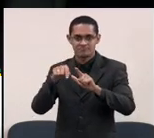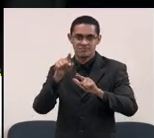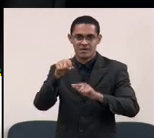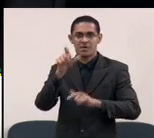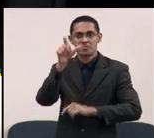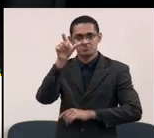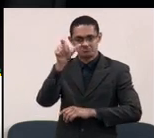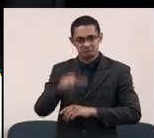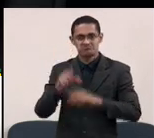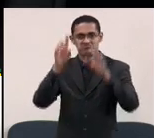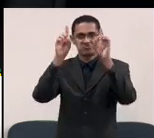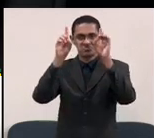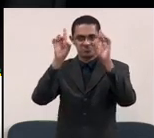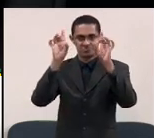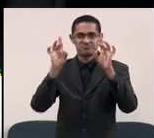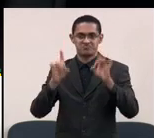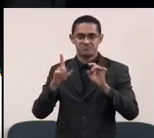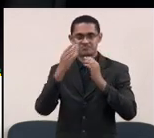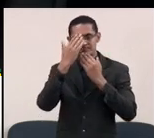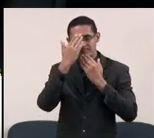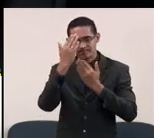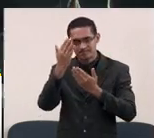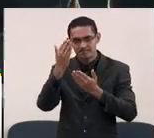merecida ao nosso campeão. Muito obrigada.